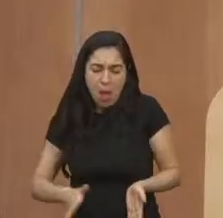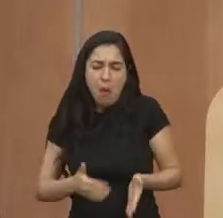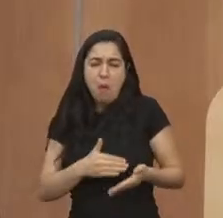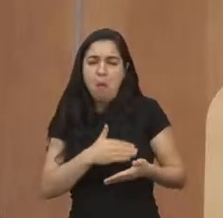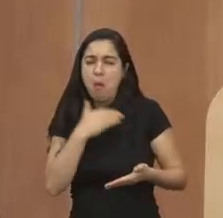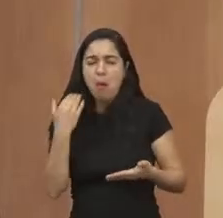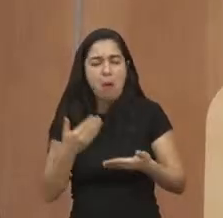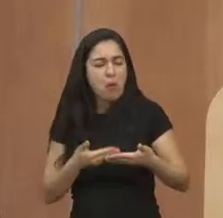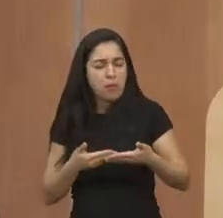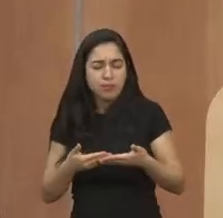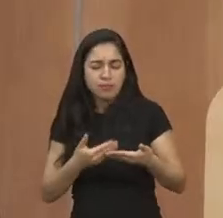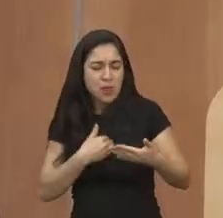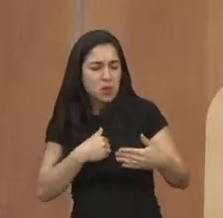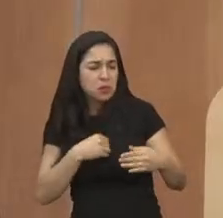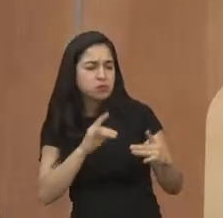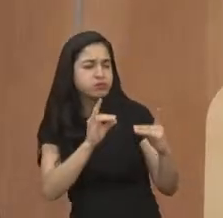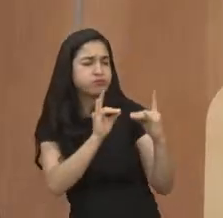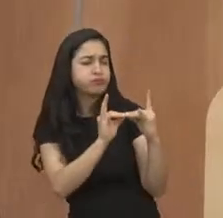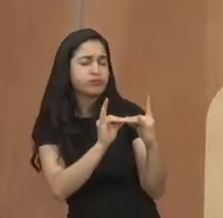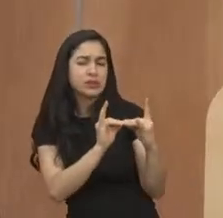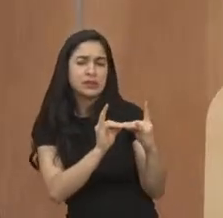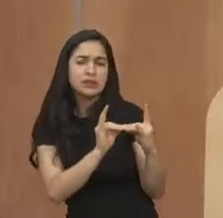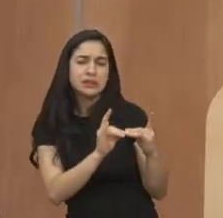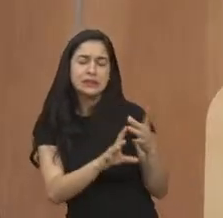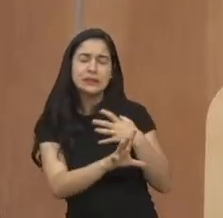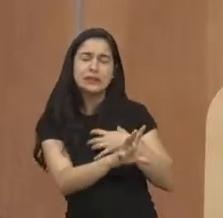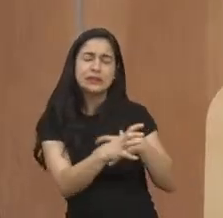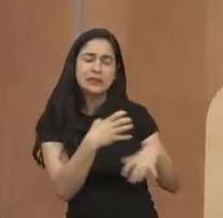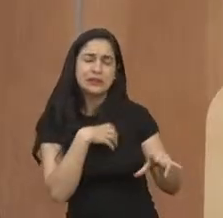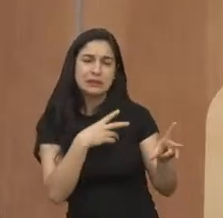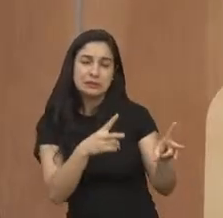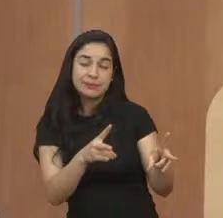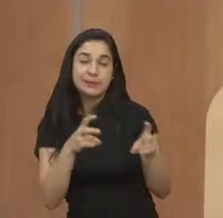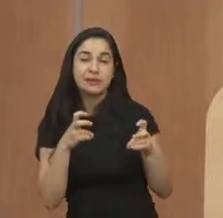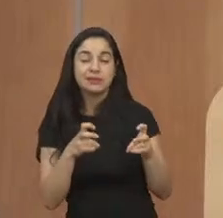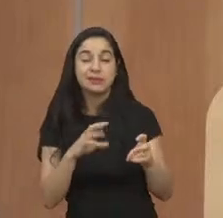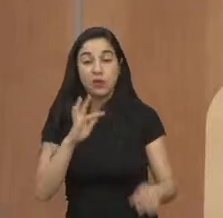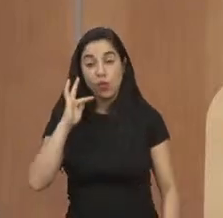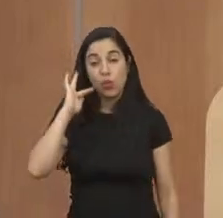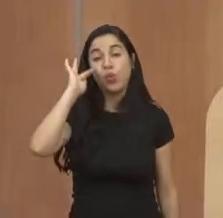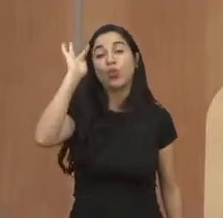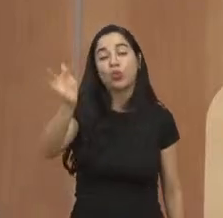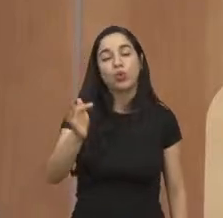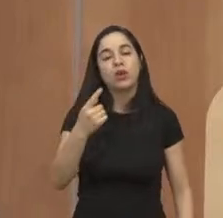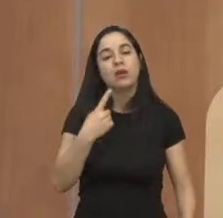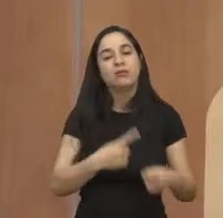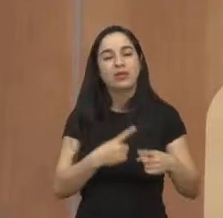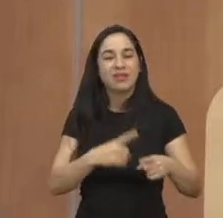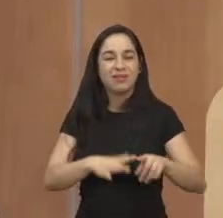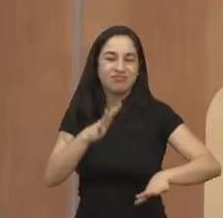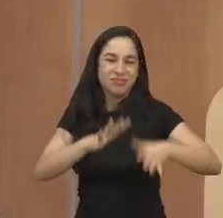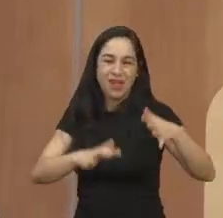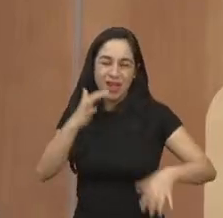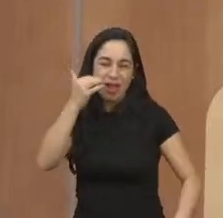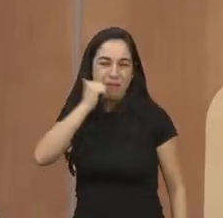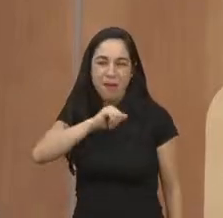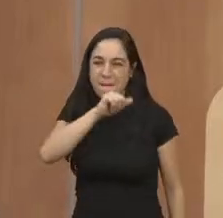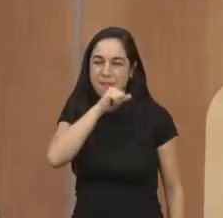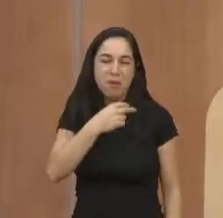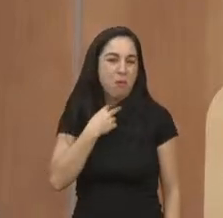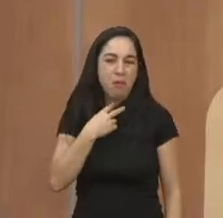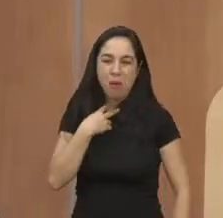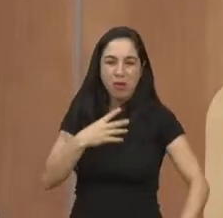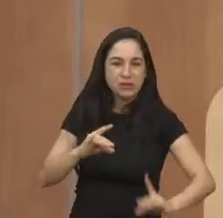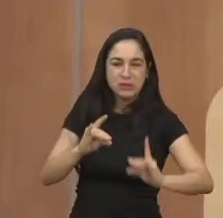vendo como que é, para poder conseguir superar futuramente. E nos casos das mães que não têm essa chance de sepultar a criança,